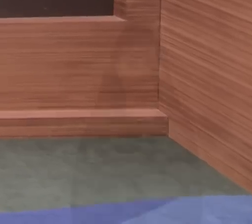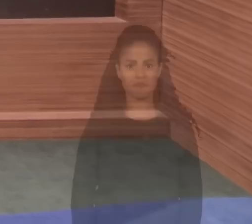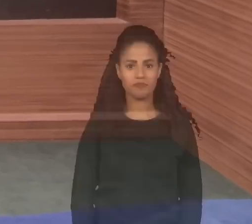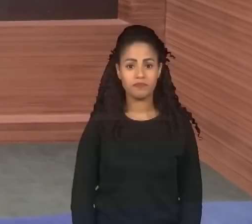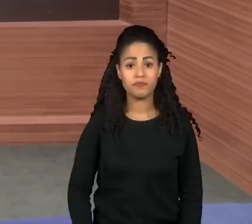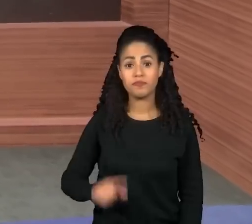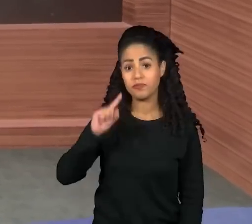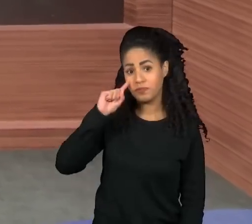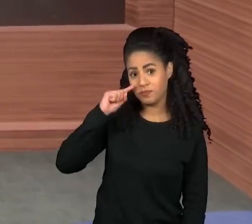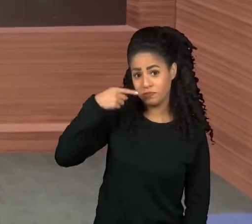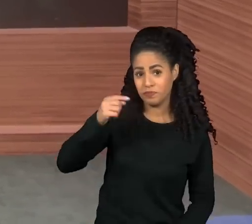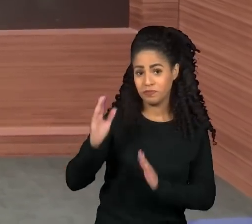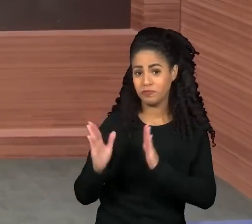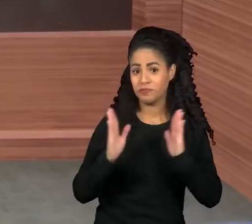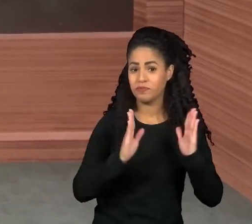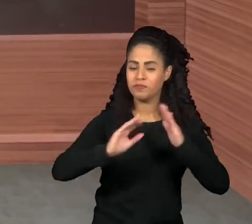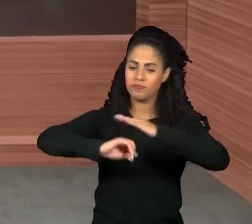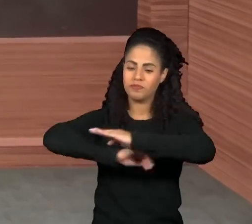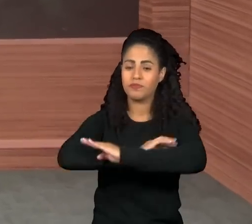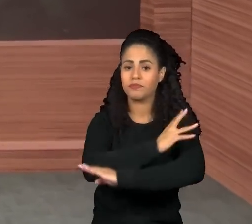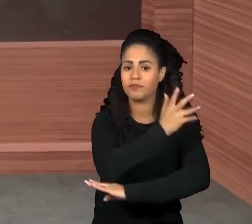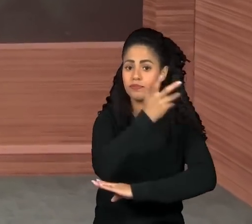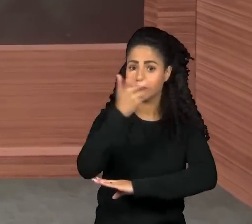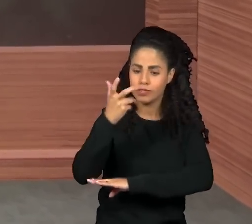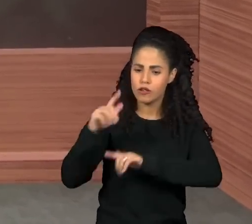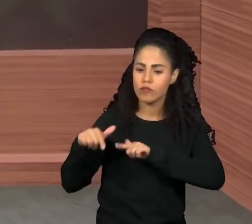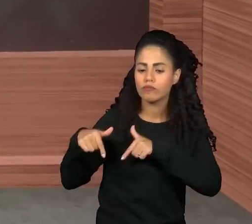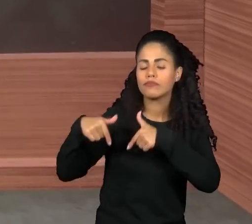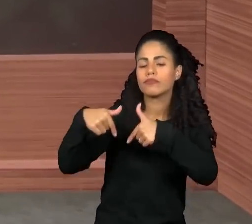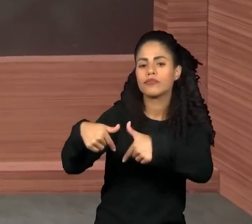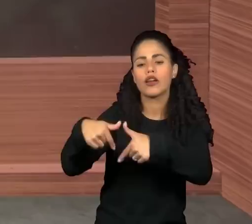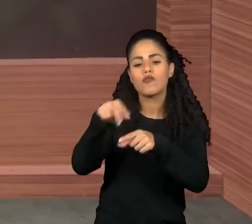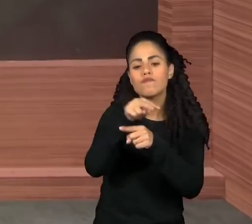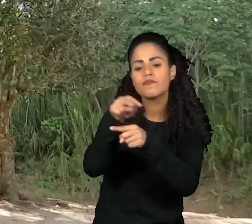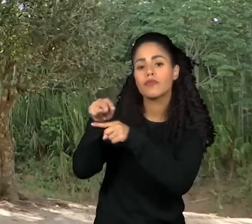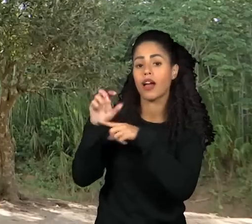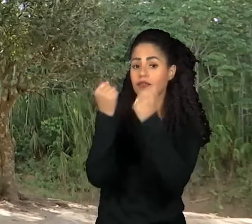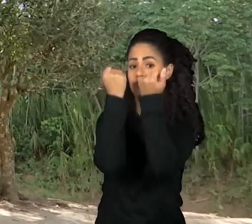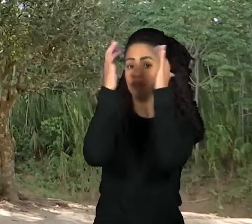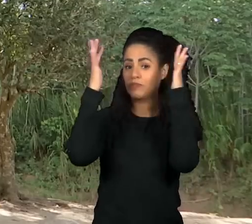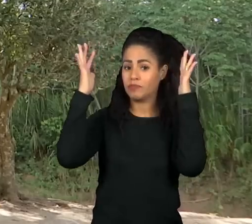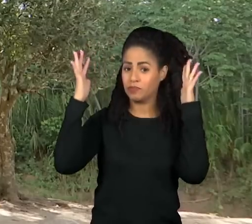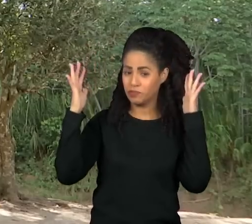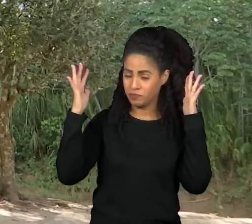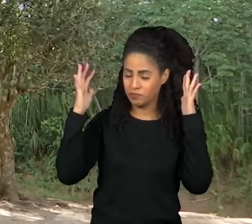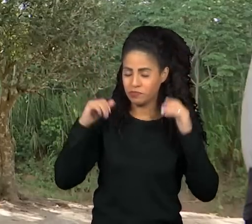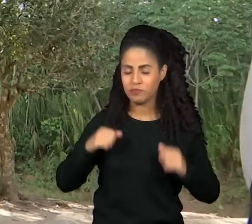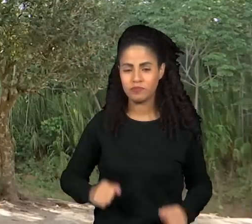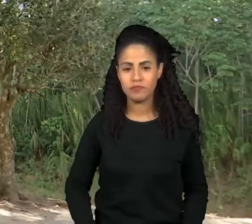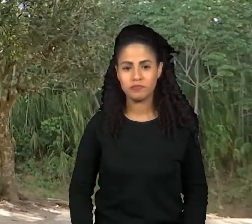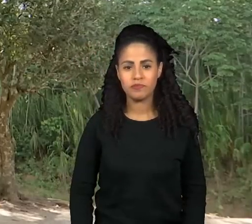Logo mais aqui no Repórter Eco, uma ação em defesa da floresta.